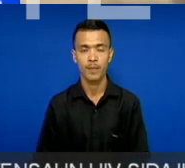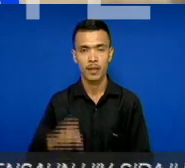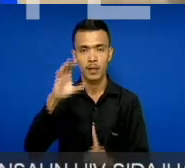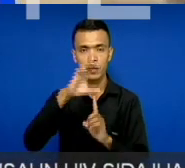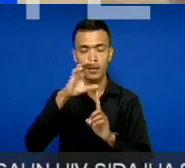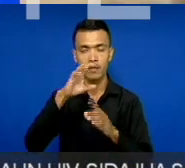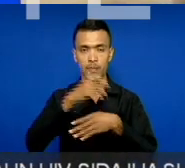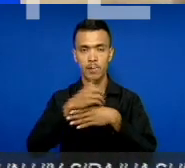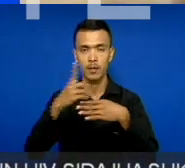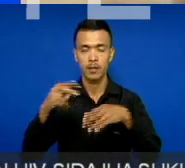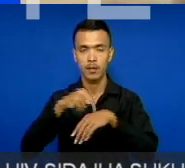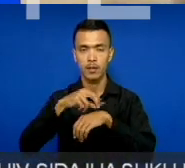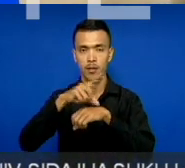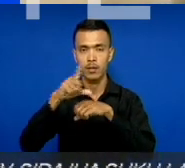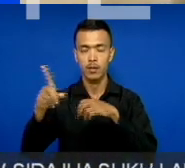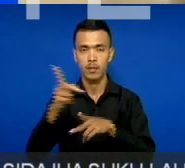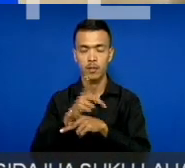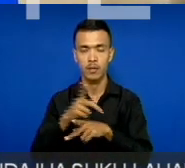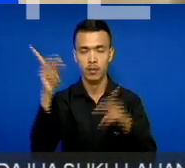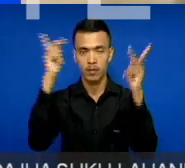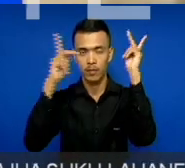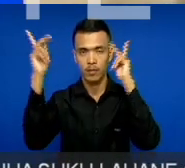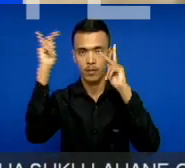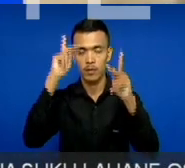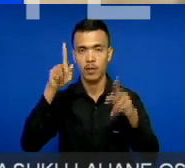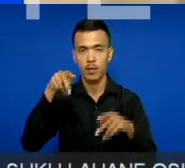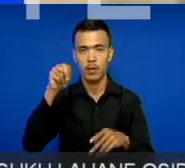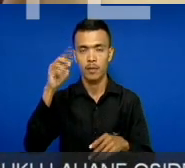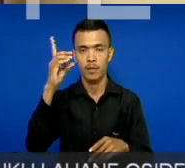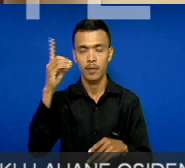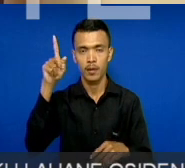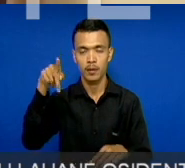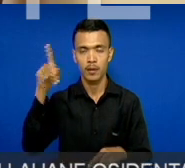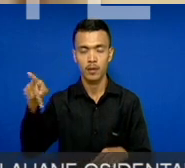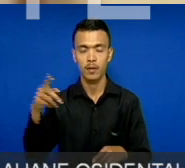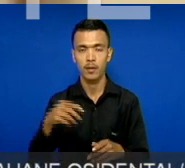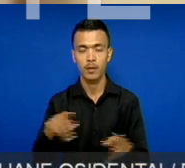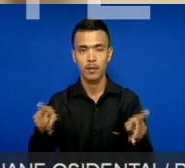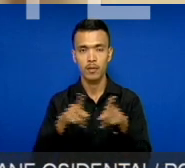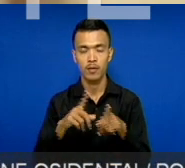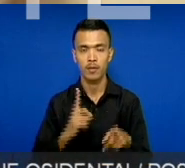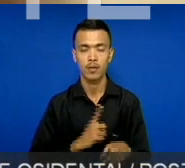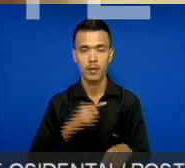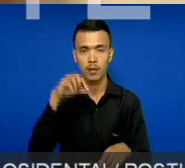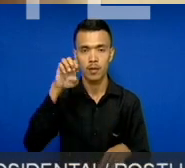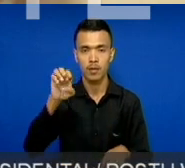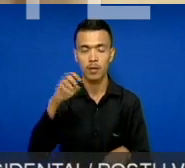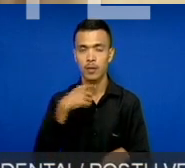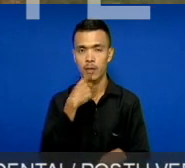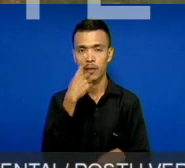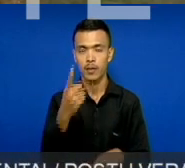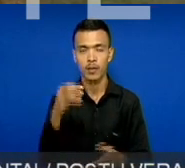Coordenador Direção Nacional Prevenção Conflito Comunitária, DNPKK, posto Lekidoe, Eugênia Soares Ateten.